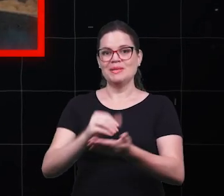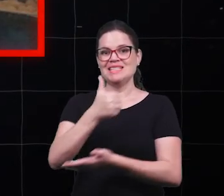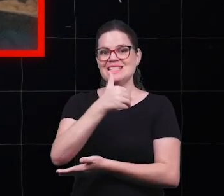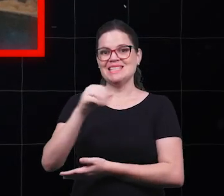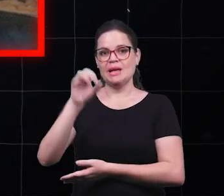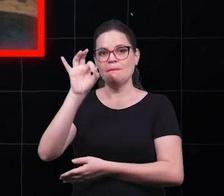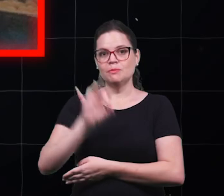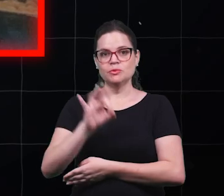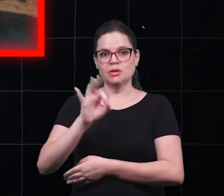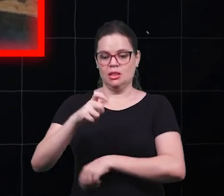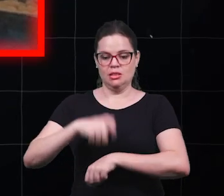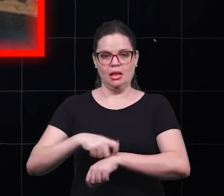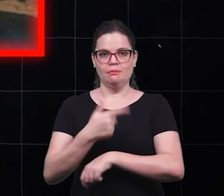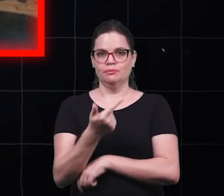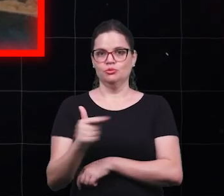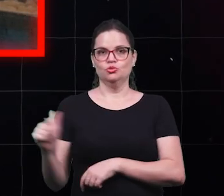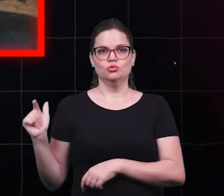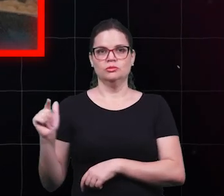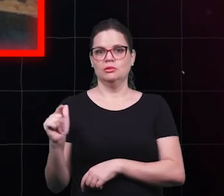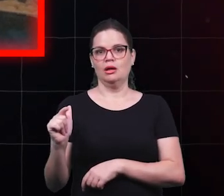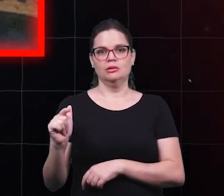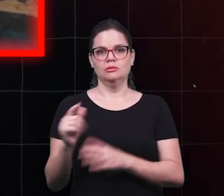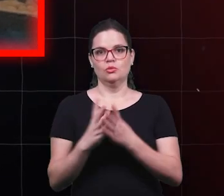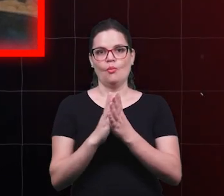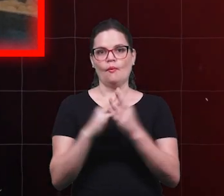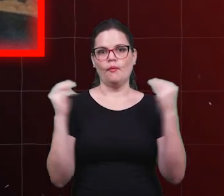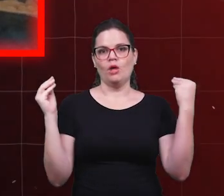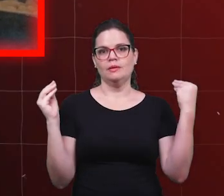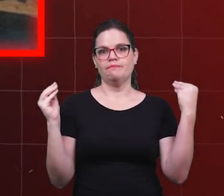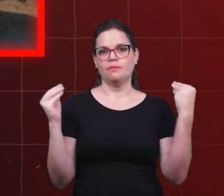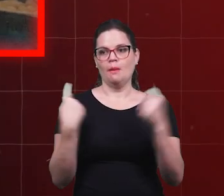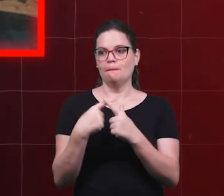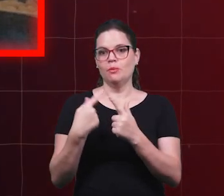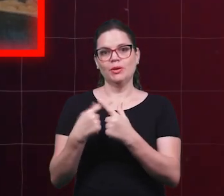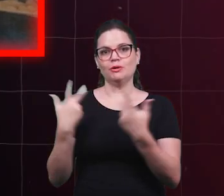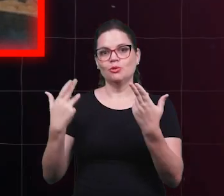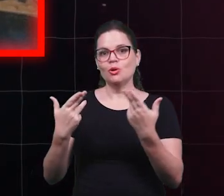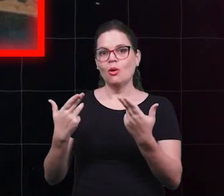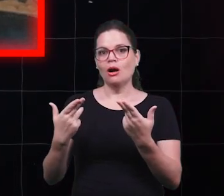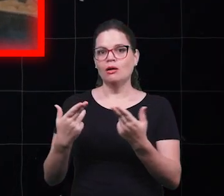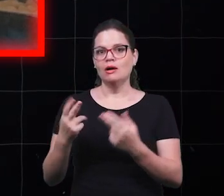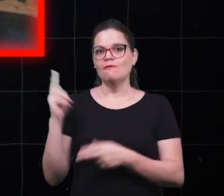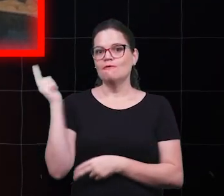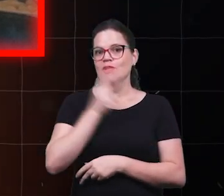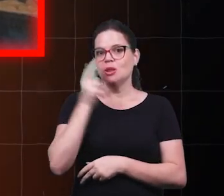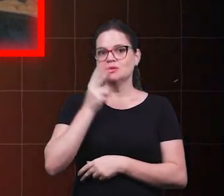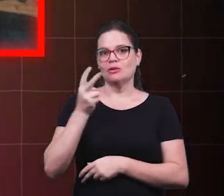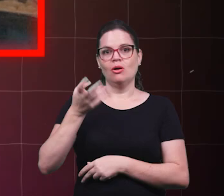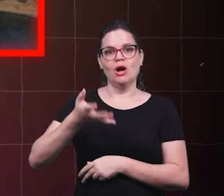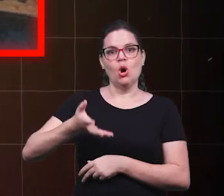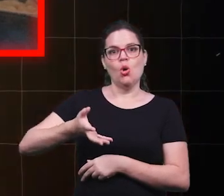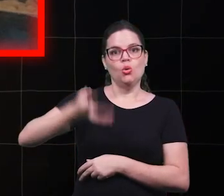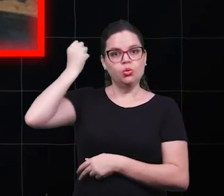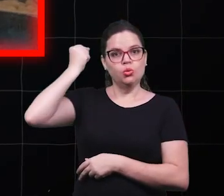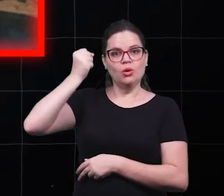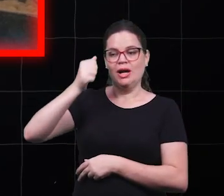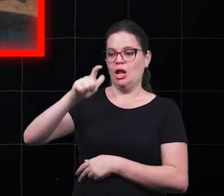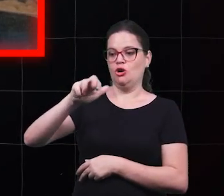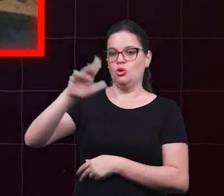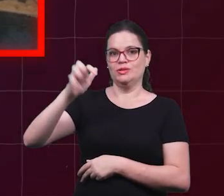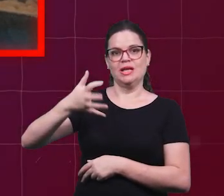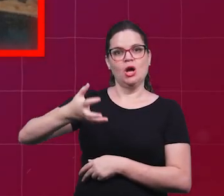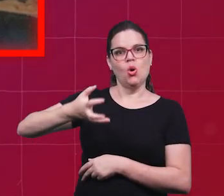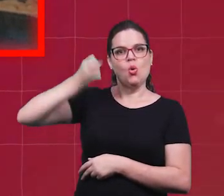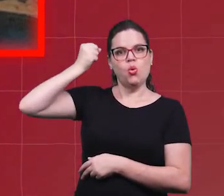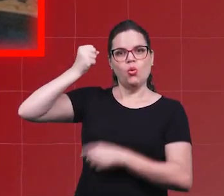esse tempo não vai existir, ele simplesmente desaparece. Então, o tempo ele não é um conceito aplicável